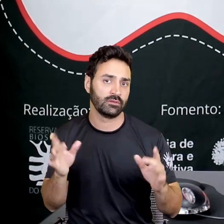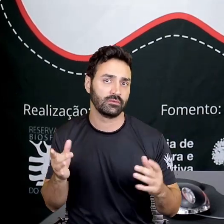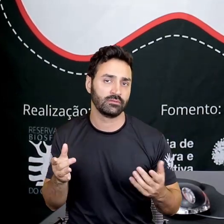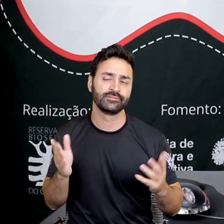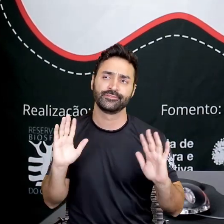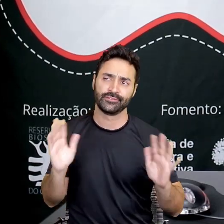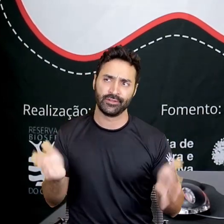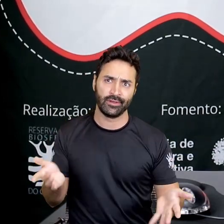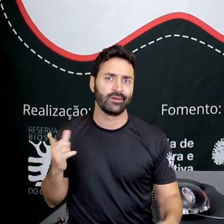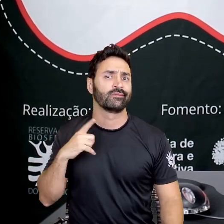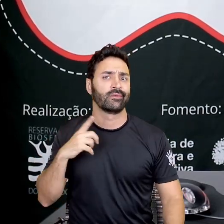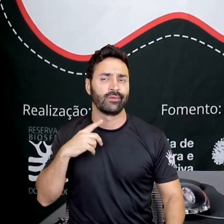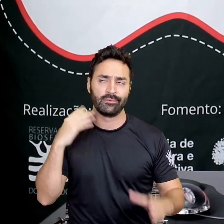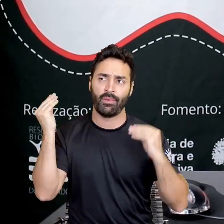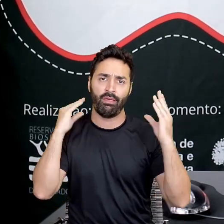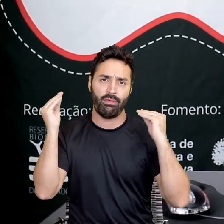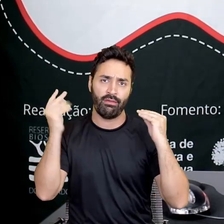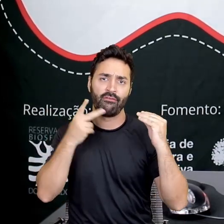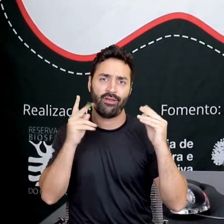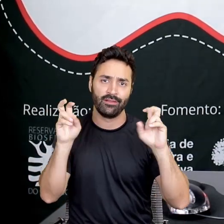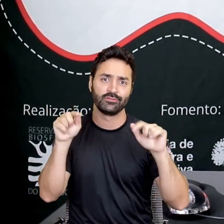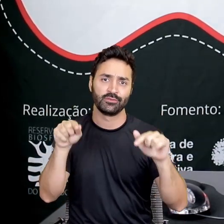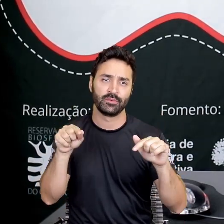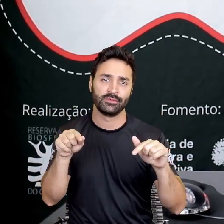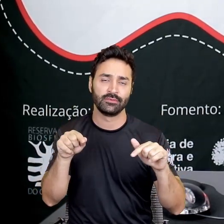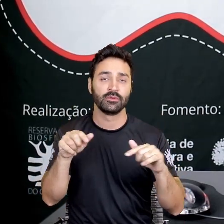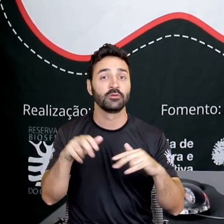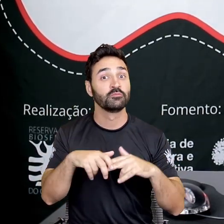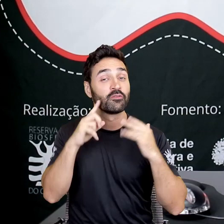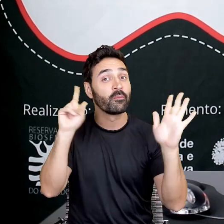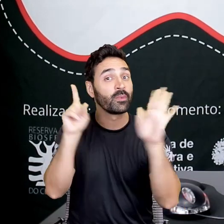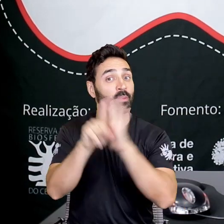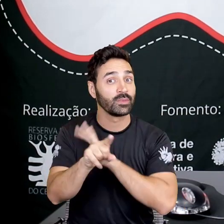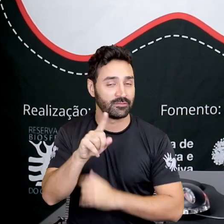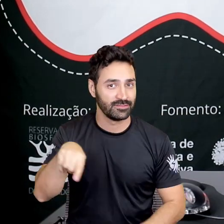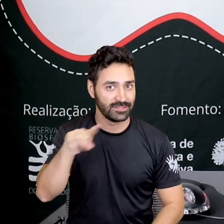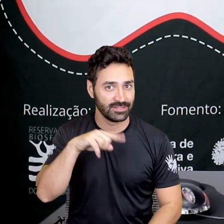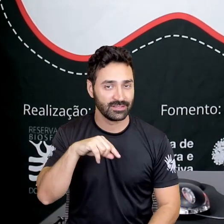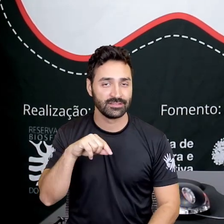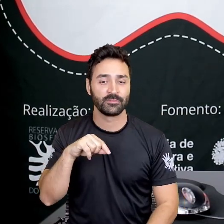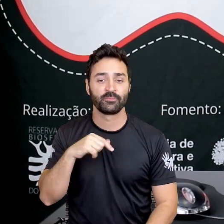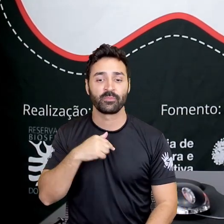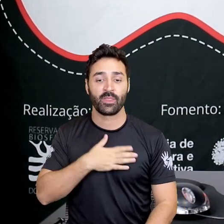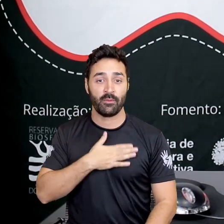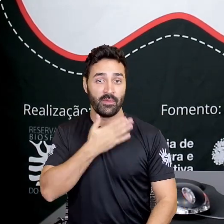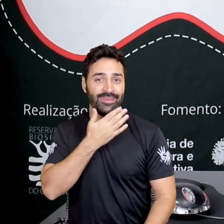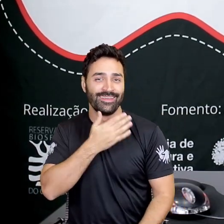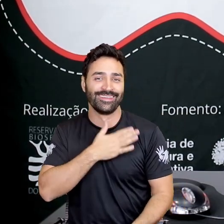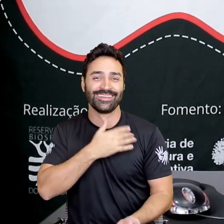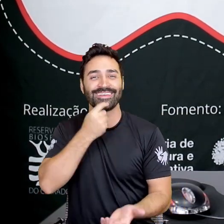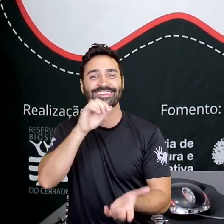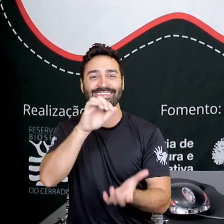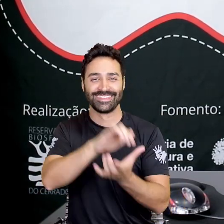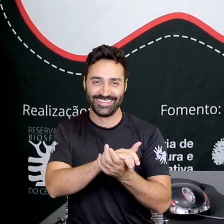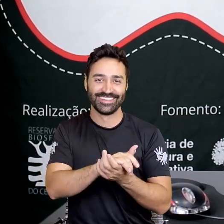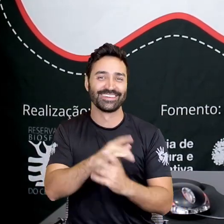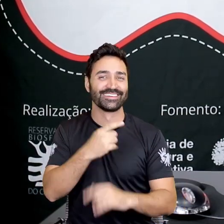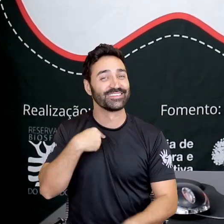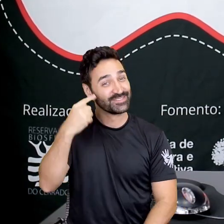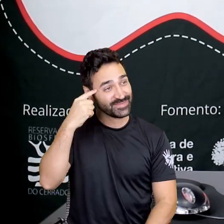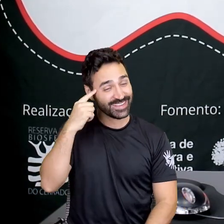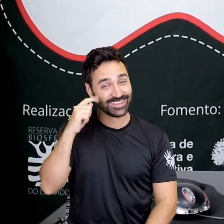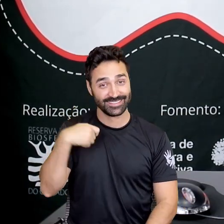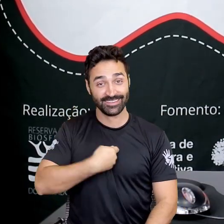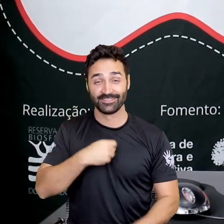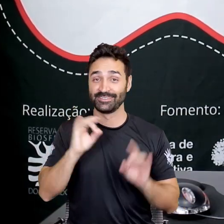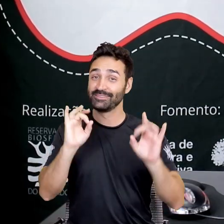ouve muito também. Aí eu lanço para vocês. O meu marido me acha especial. Eu não